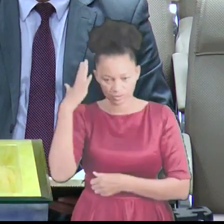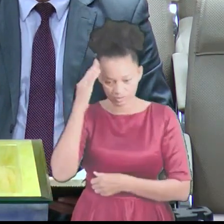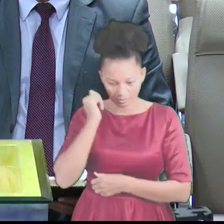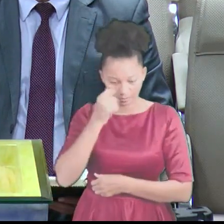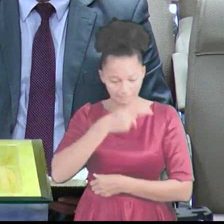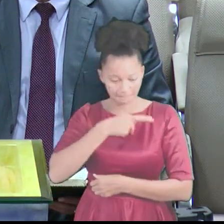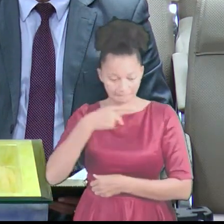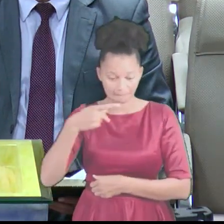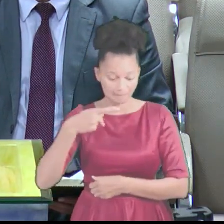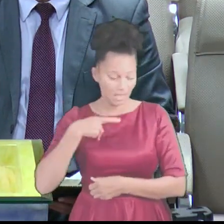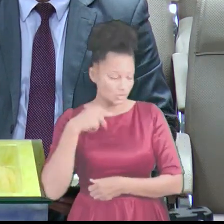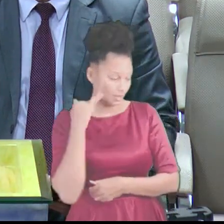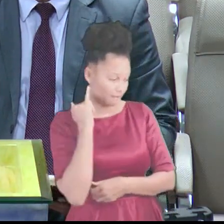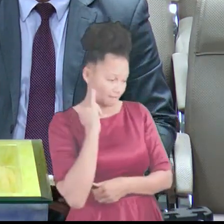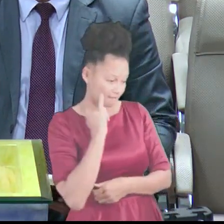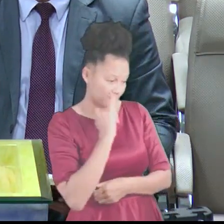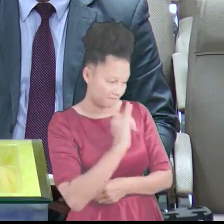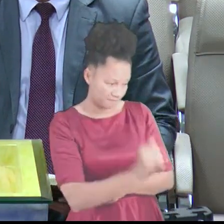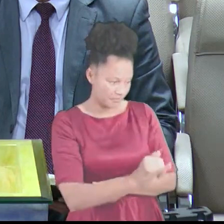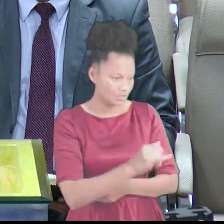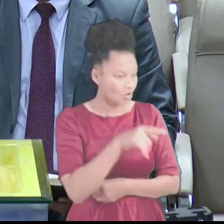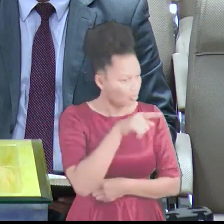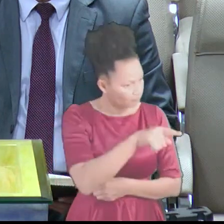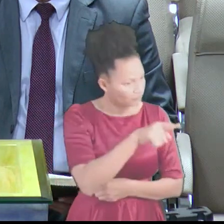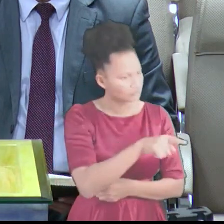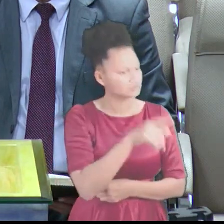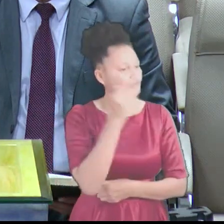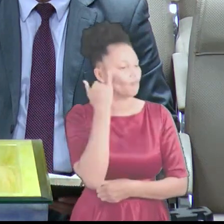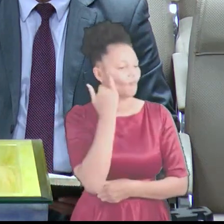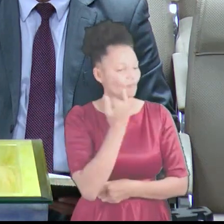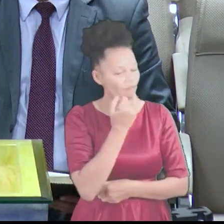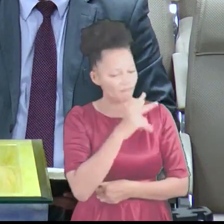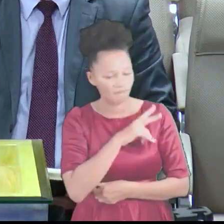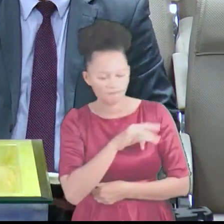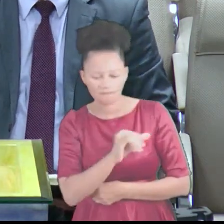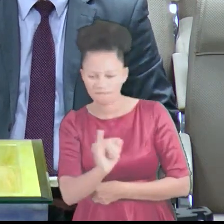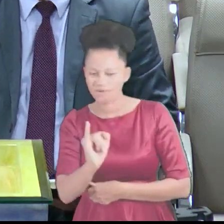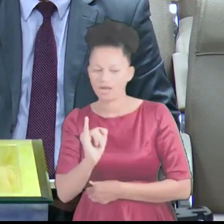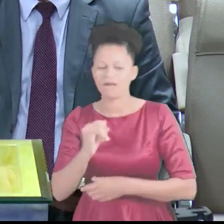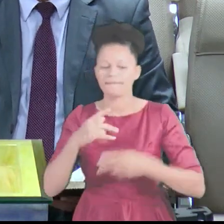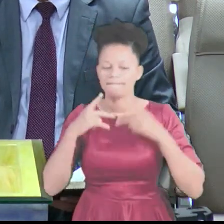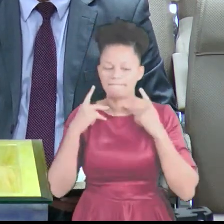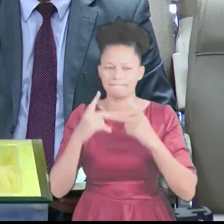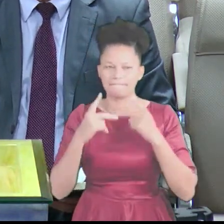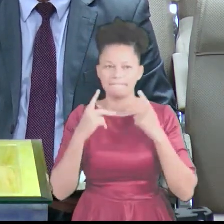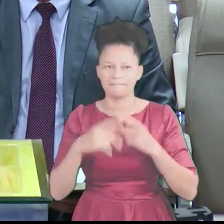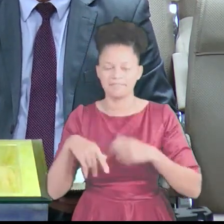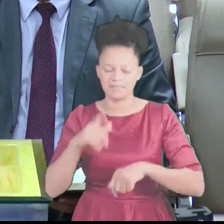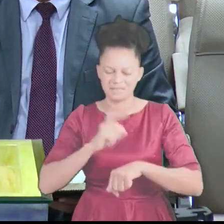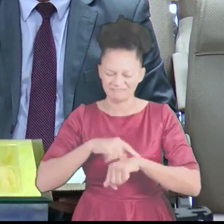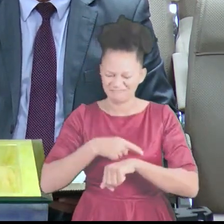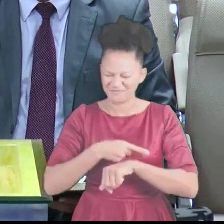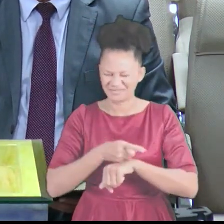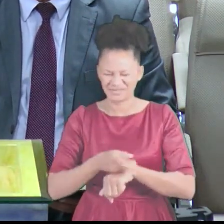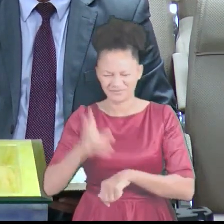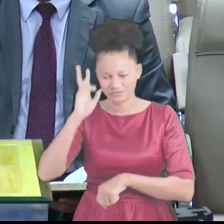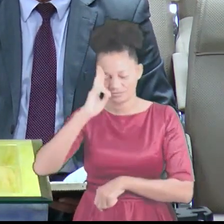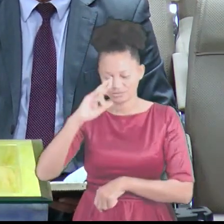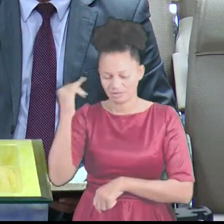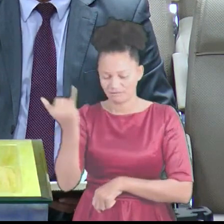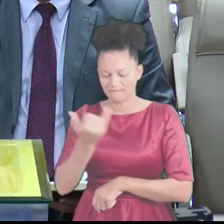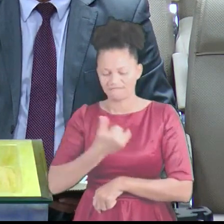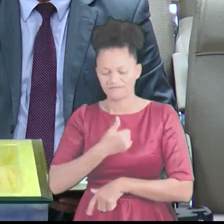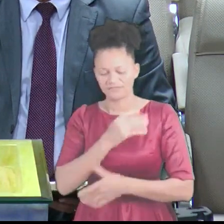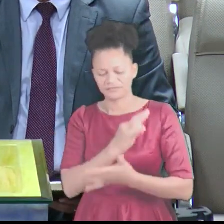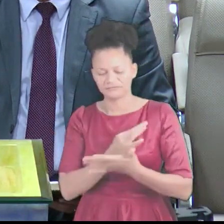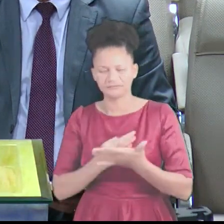nosso pastor nos informou que estaríamos hoje aqui, na mesma hora Deus falou ao meu coração acerca deste